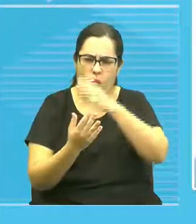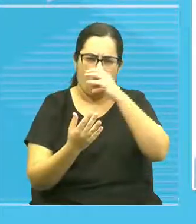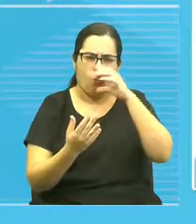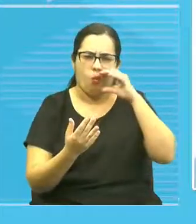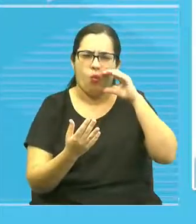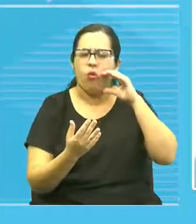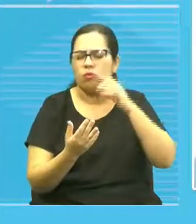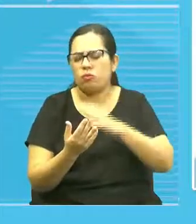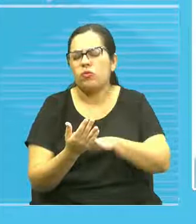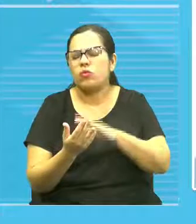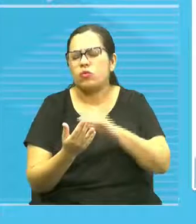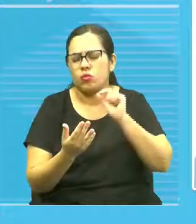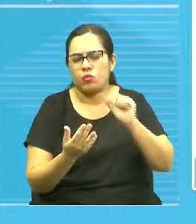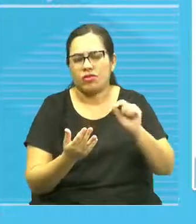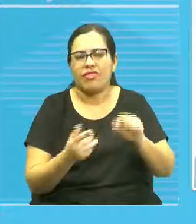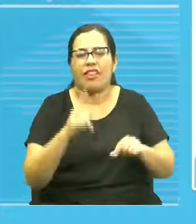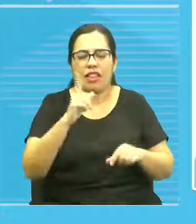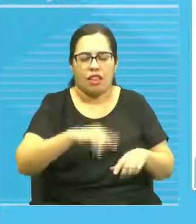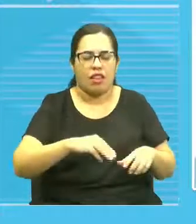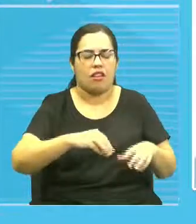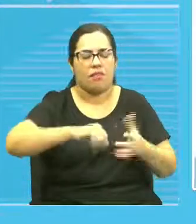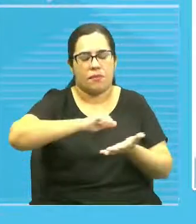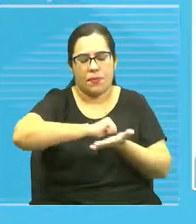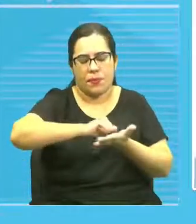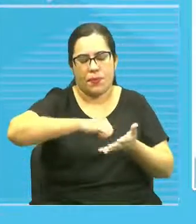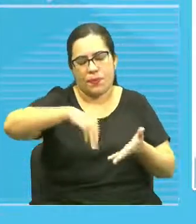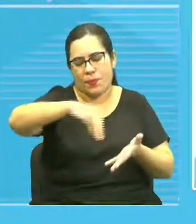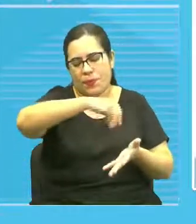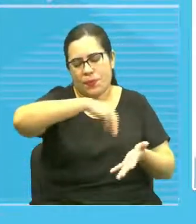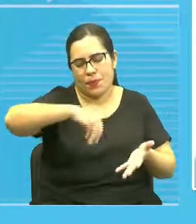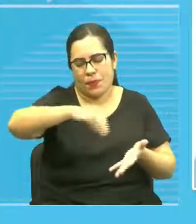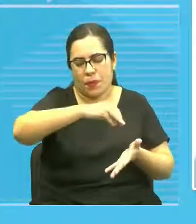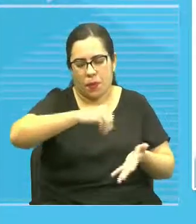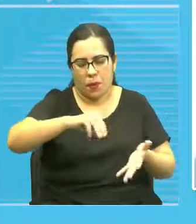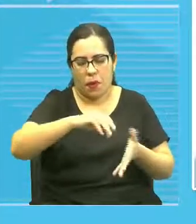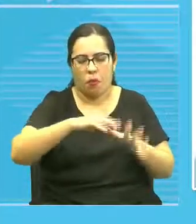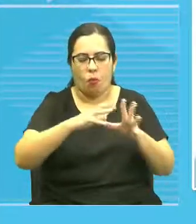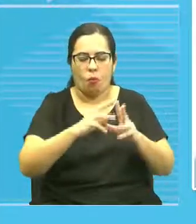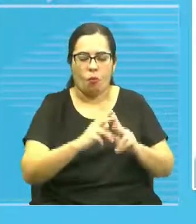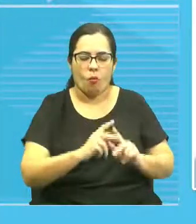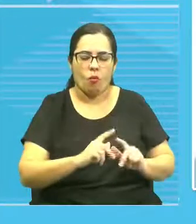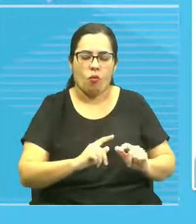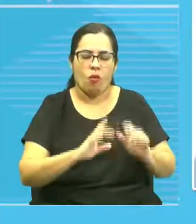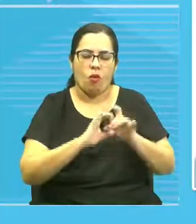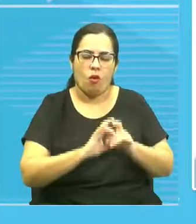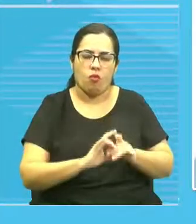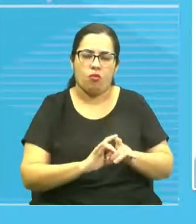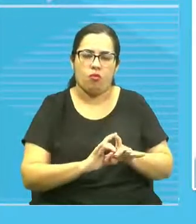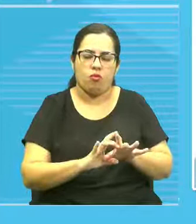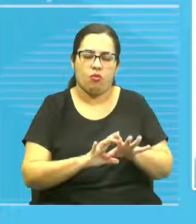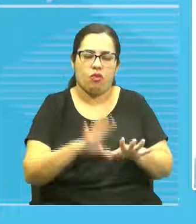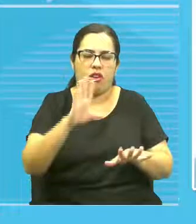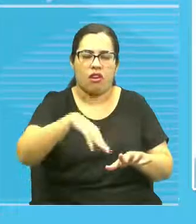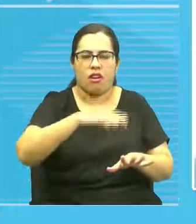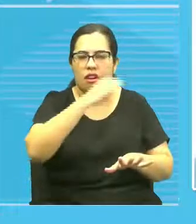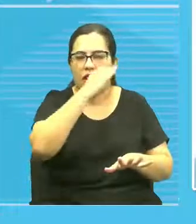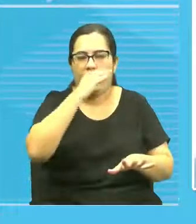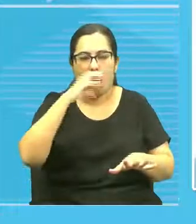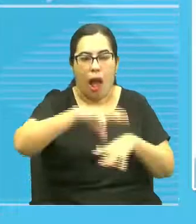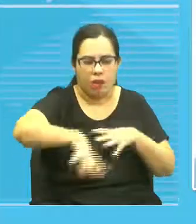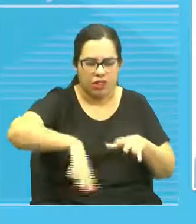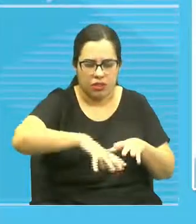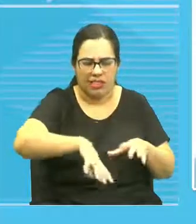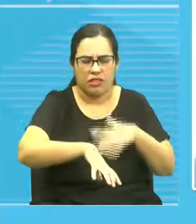é, sua mão está esquentando é porque o sabão, quando se dissolveu na água, liberou calor. E você esquentou. Agora,